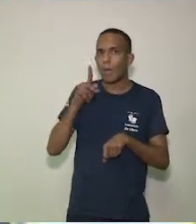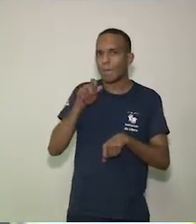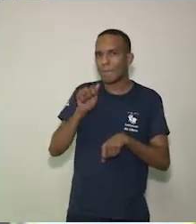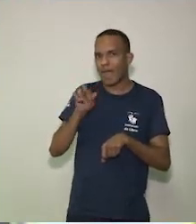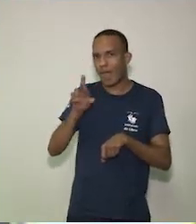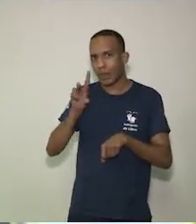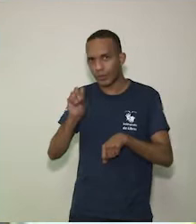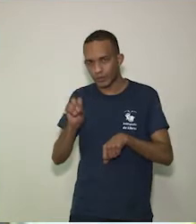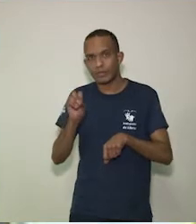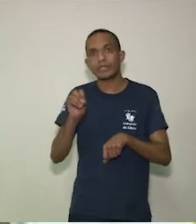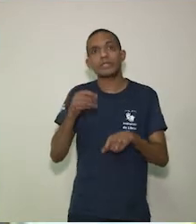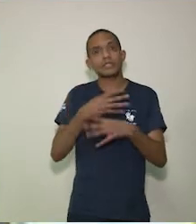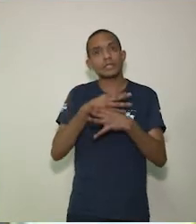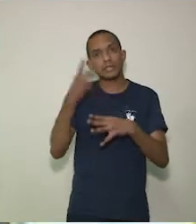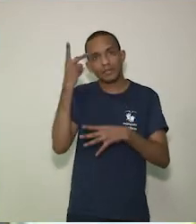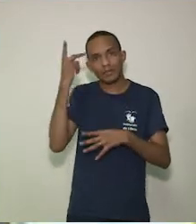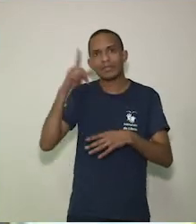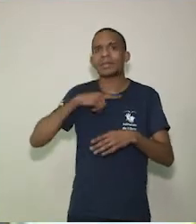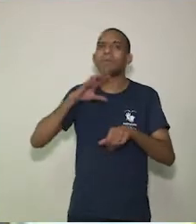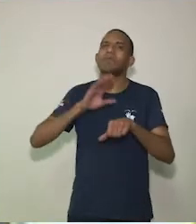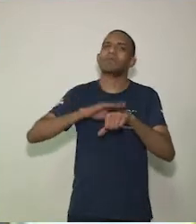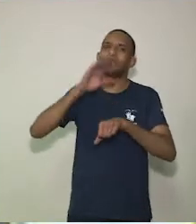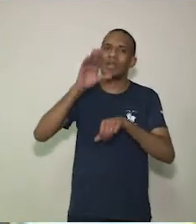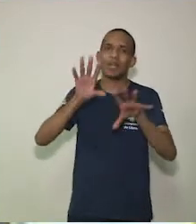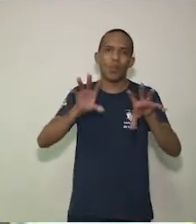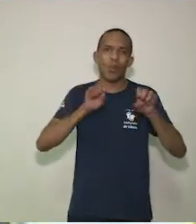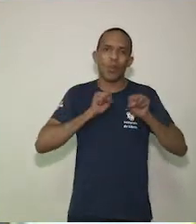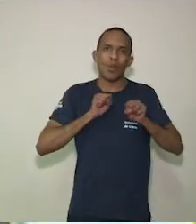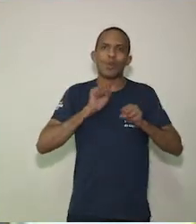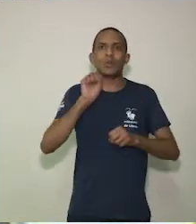de São Paulo têm um índice de prevalência